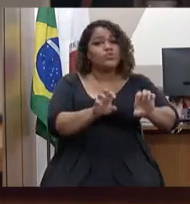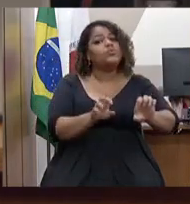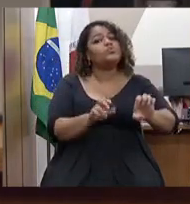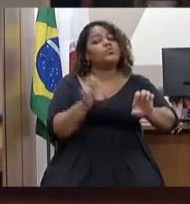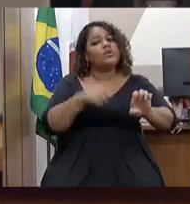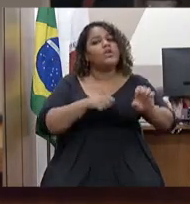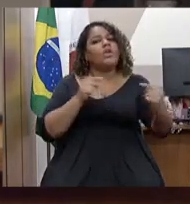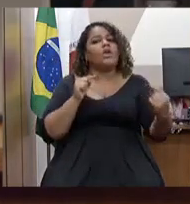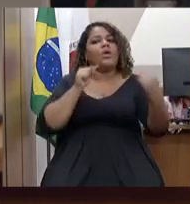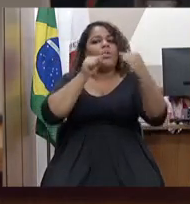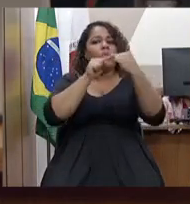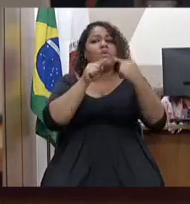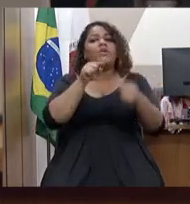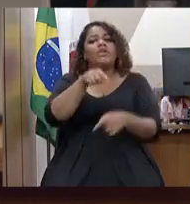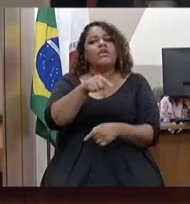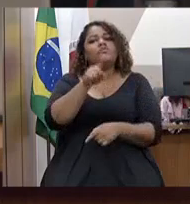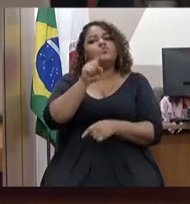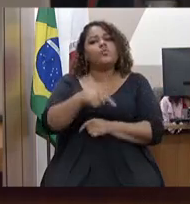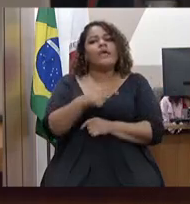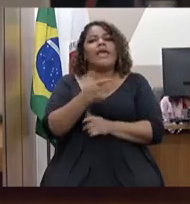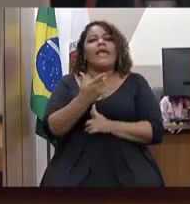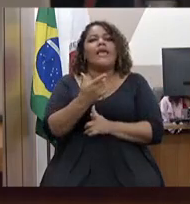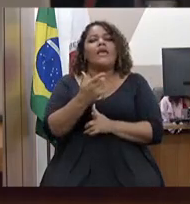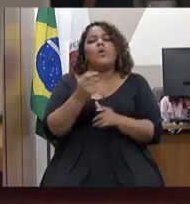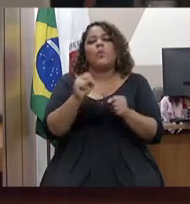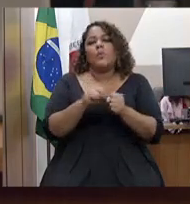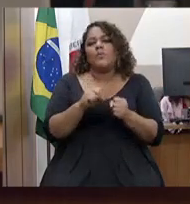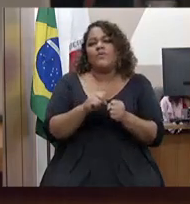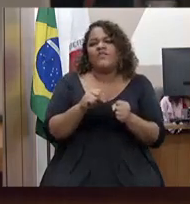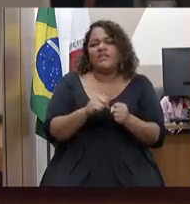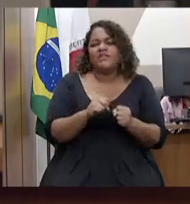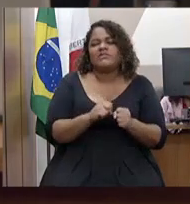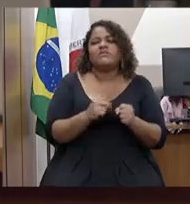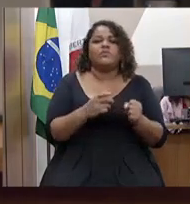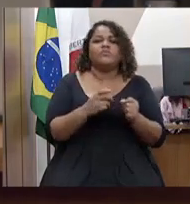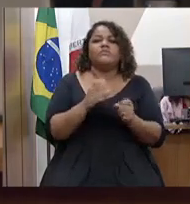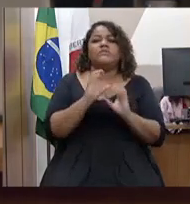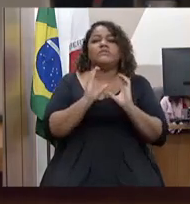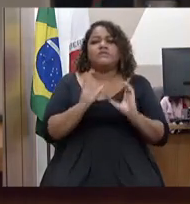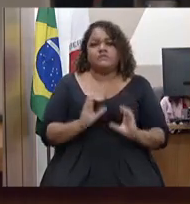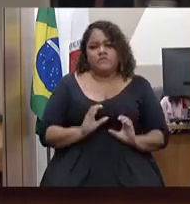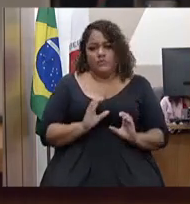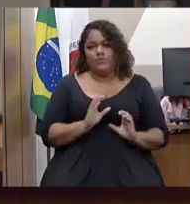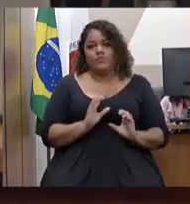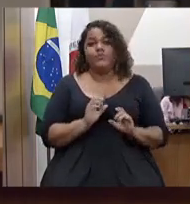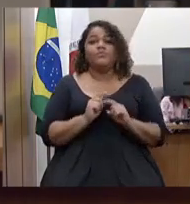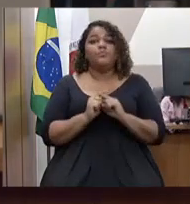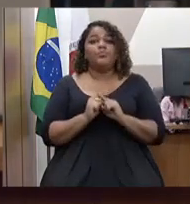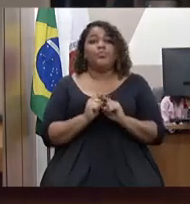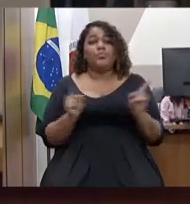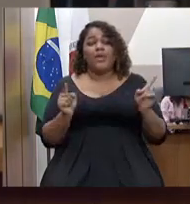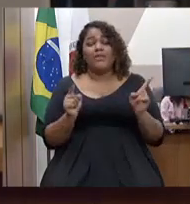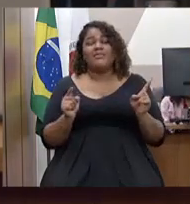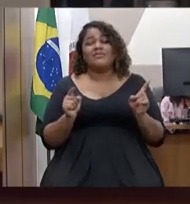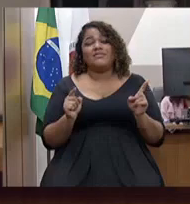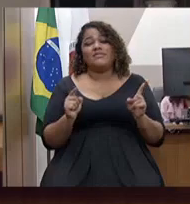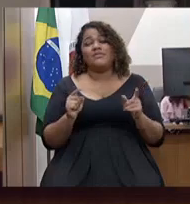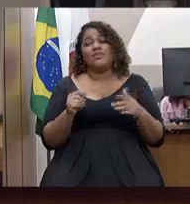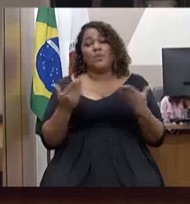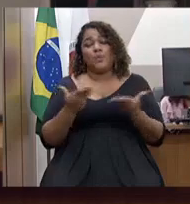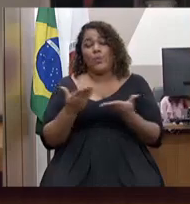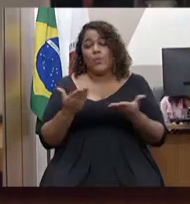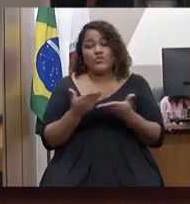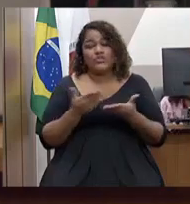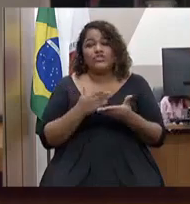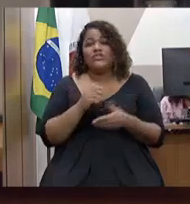numa ação civil que se transforme né não tá aqui mas as ações hoje elas ficam às vezes muitas delas